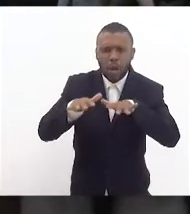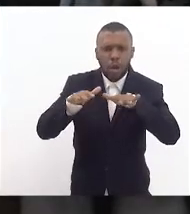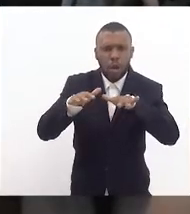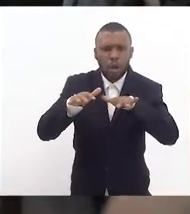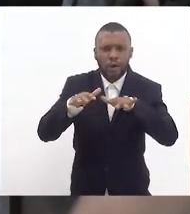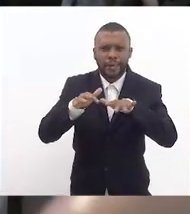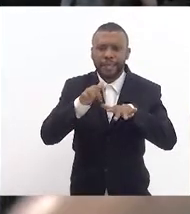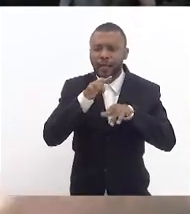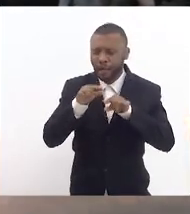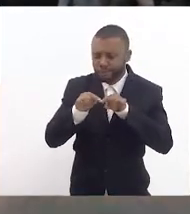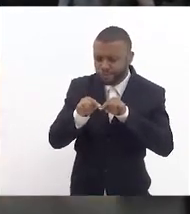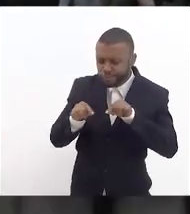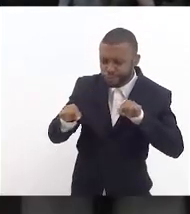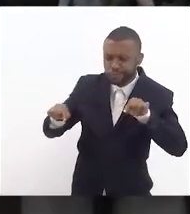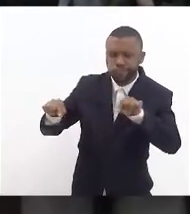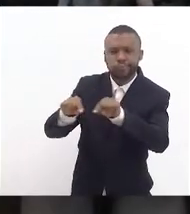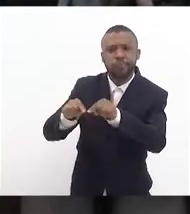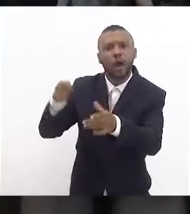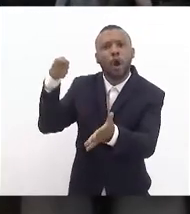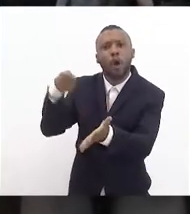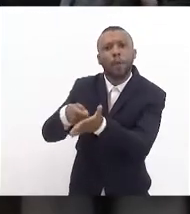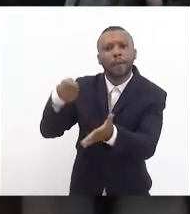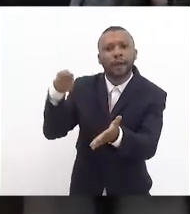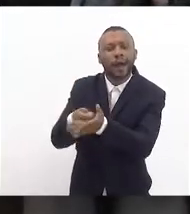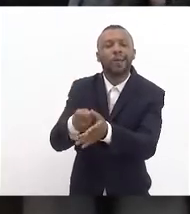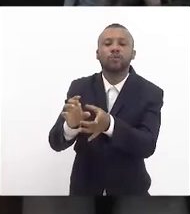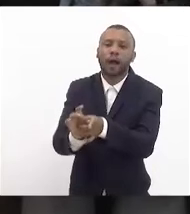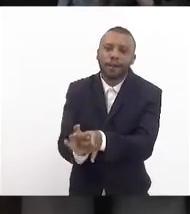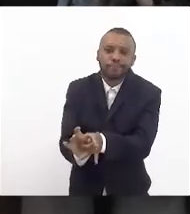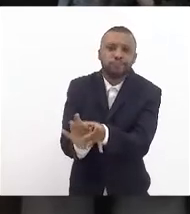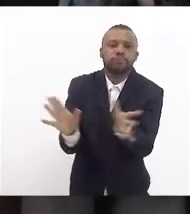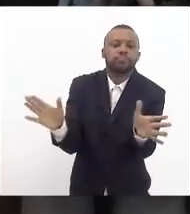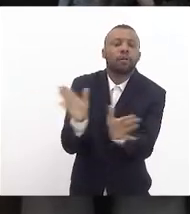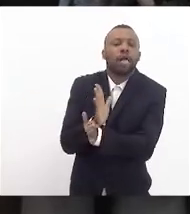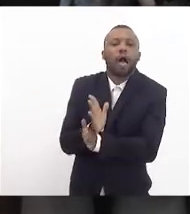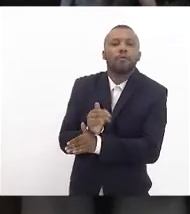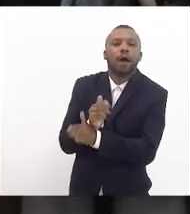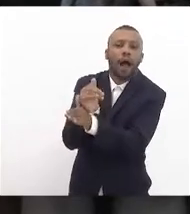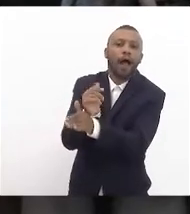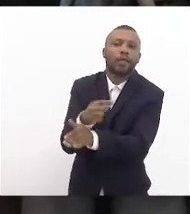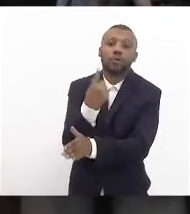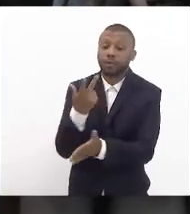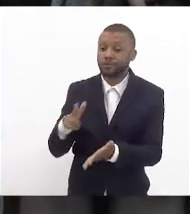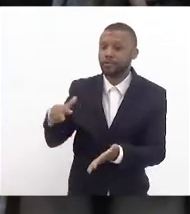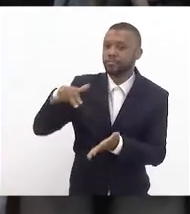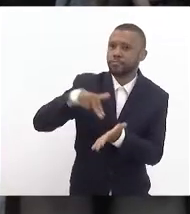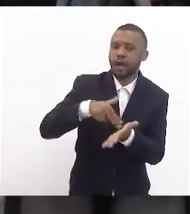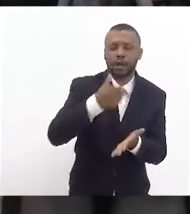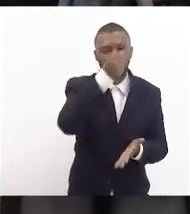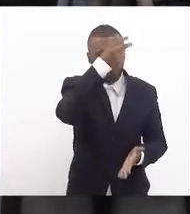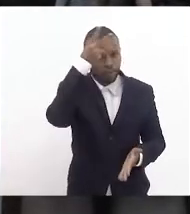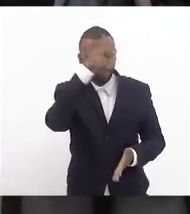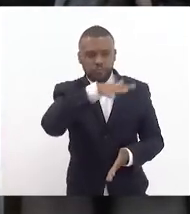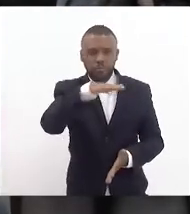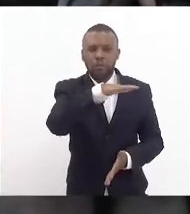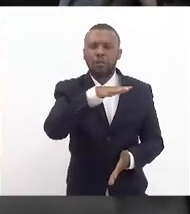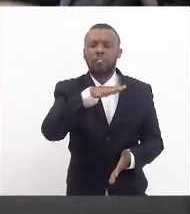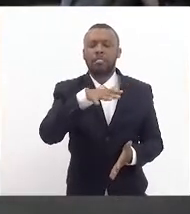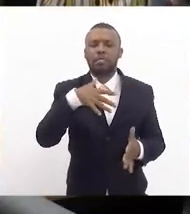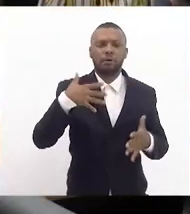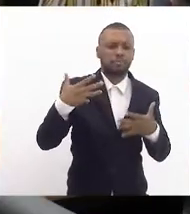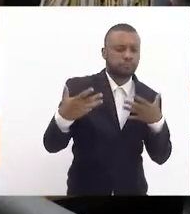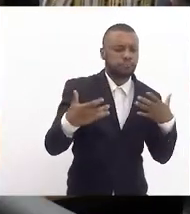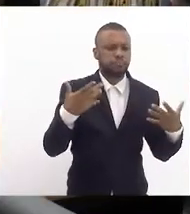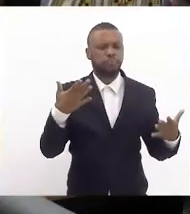ter sido obrigado a abrir sua comporta, nós tivemos em Barra do Piraí um desastre muito